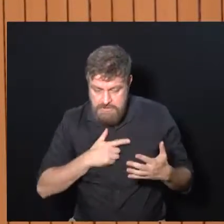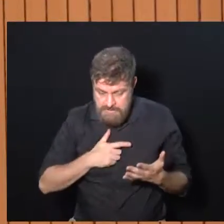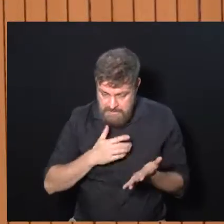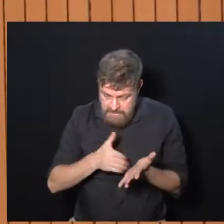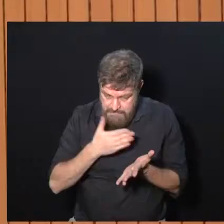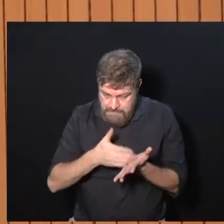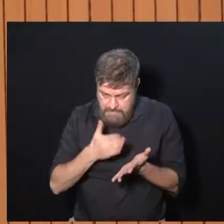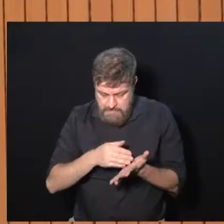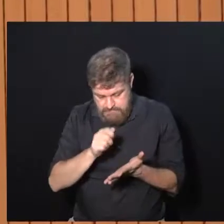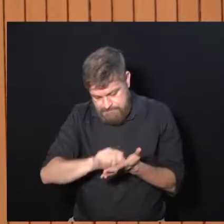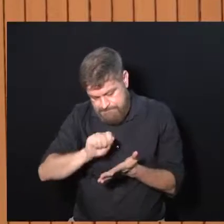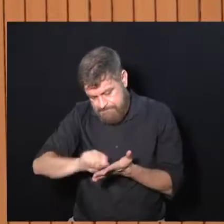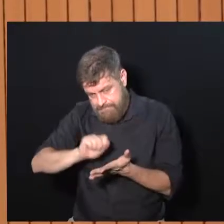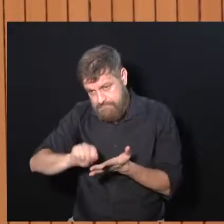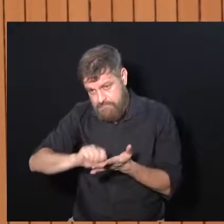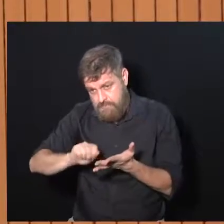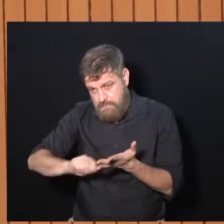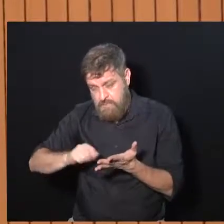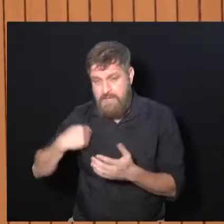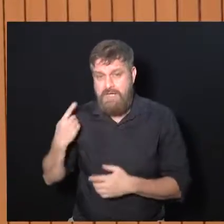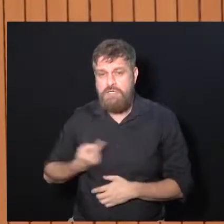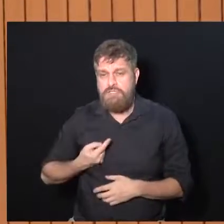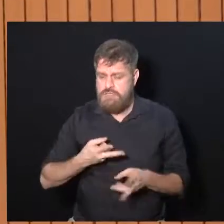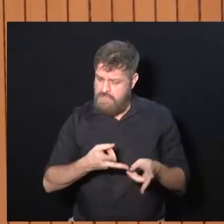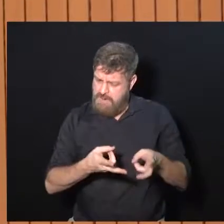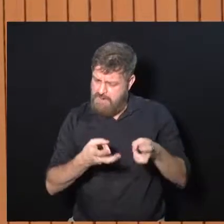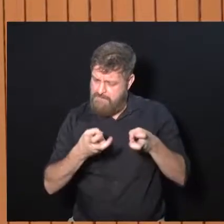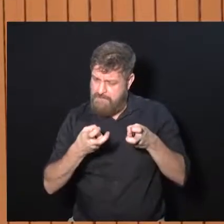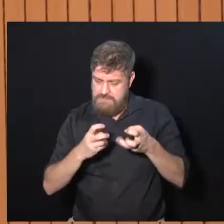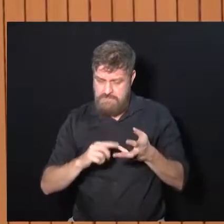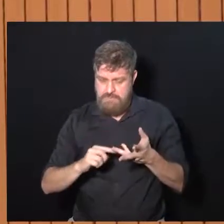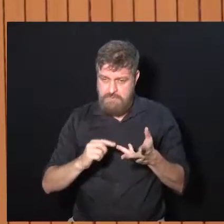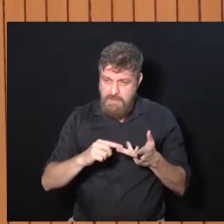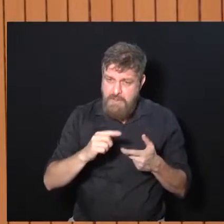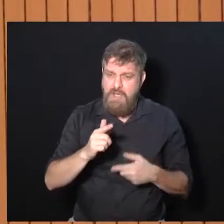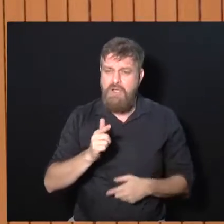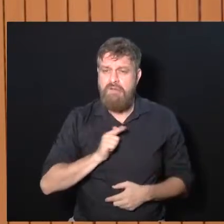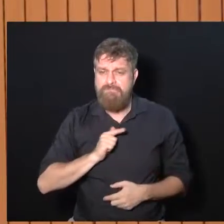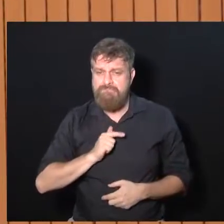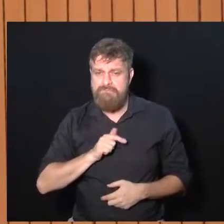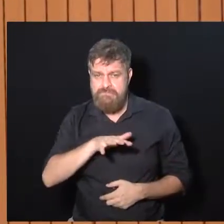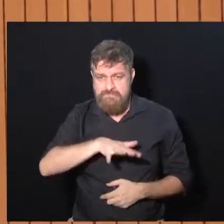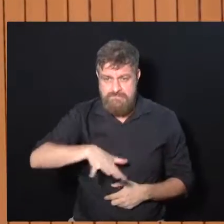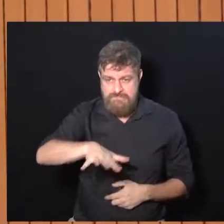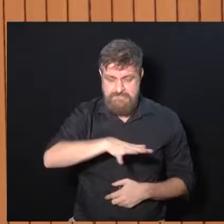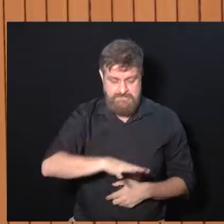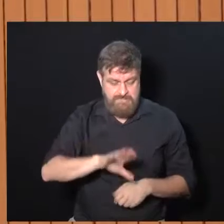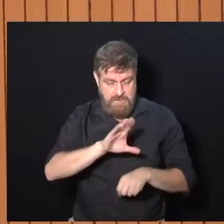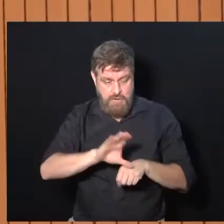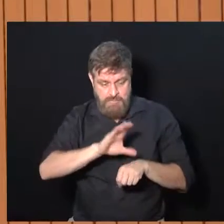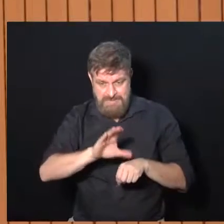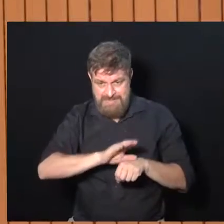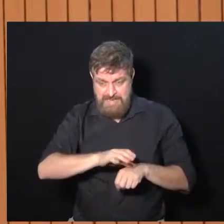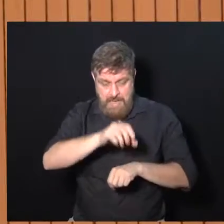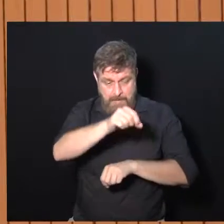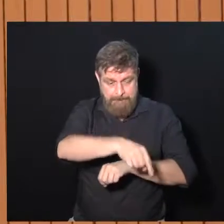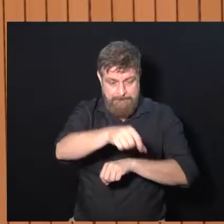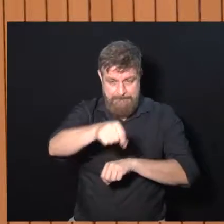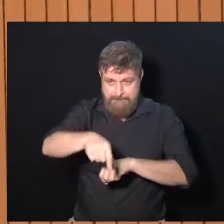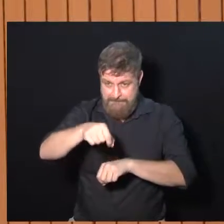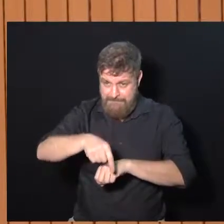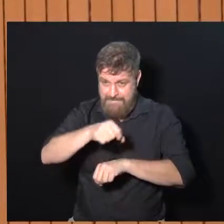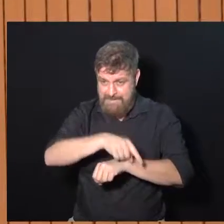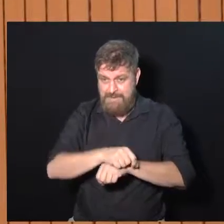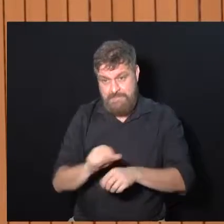né? Então, a gente levantou demandas, então, demandas entre essas foram essa capacitação para cultivo, porque a primeira coisa tem que